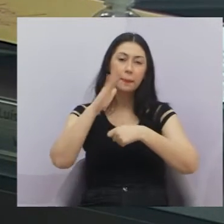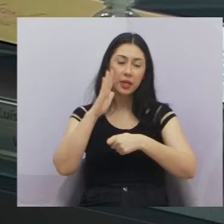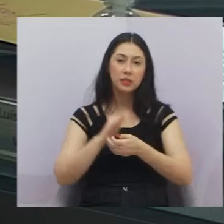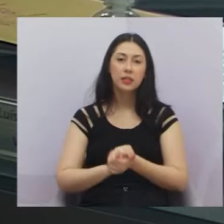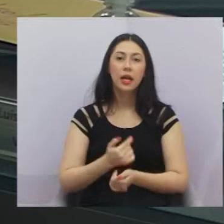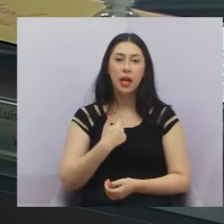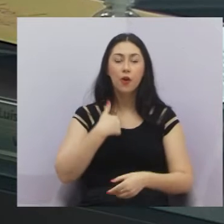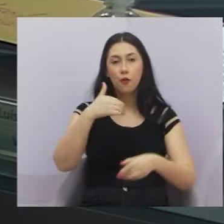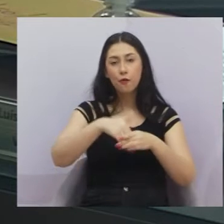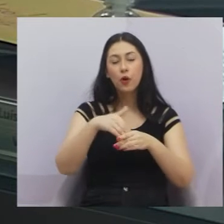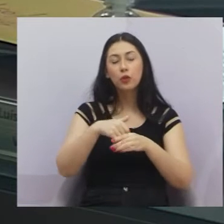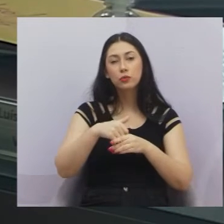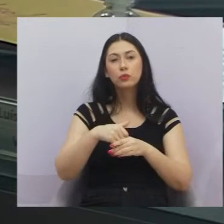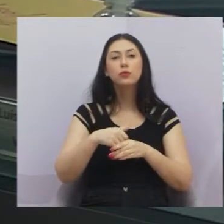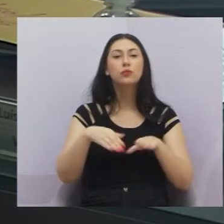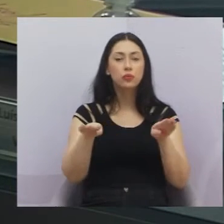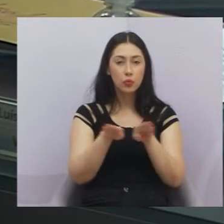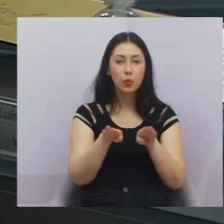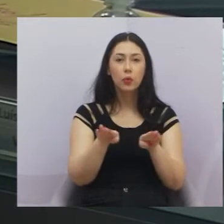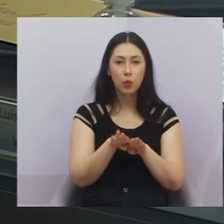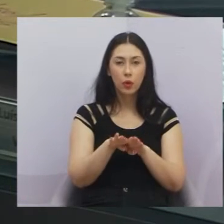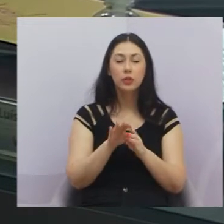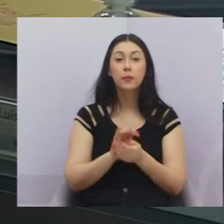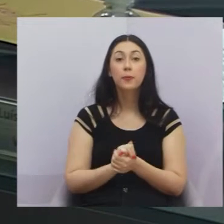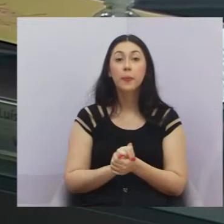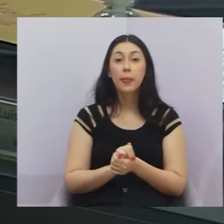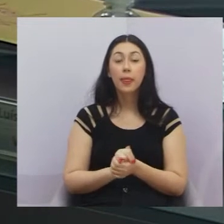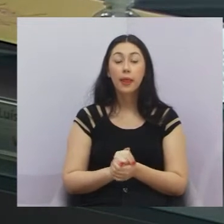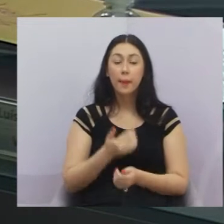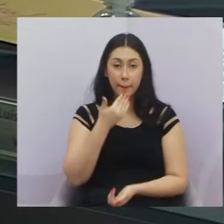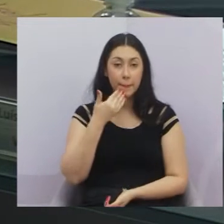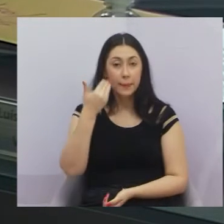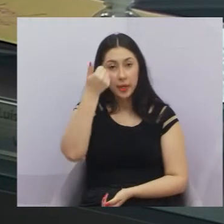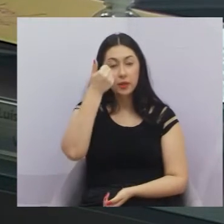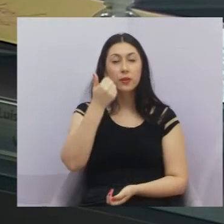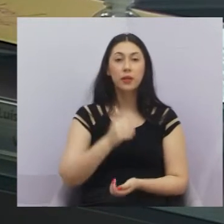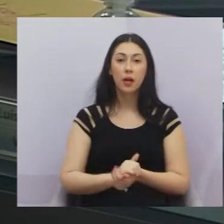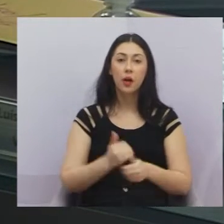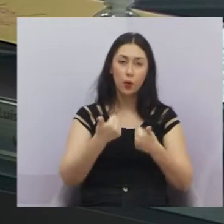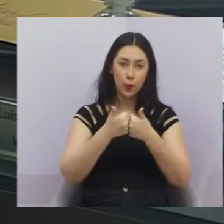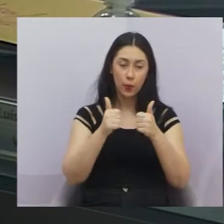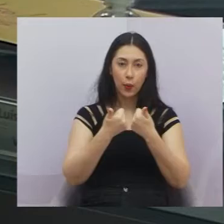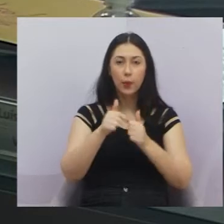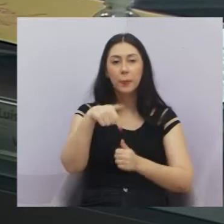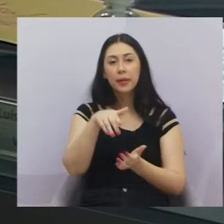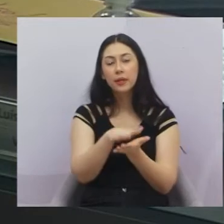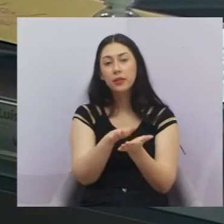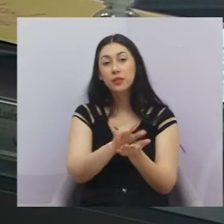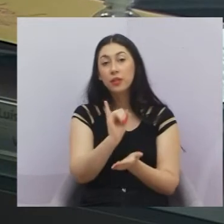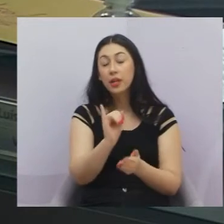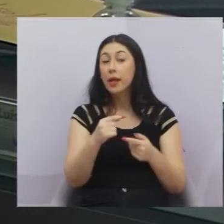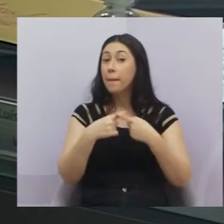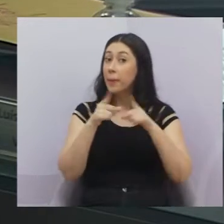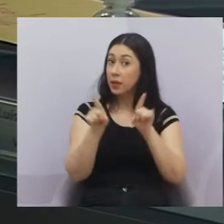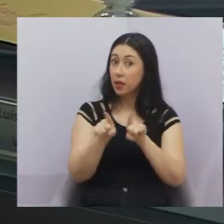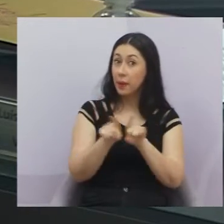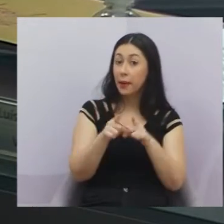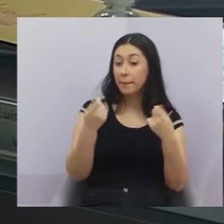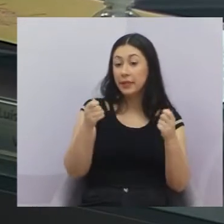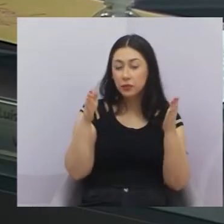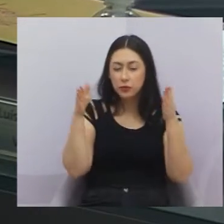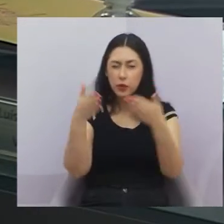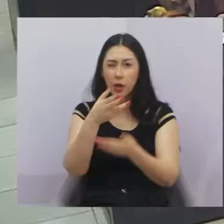Então, eu vou votar favorável ao pedido do vereador Valmir para melhorar o transporte público, mas direcionar ele ao